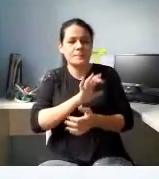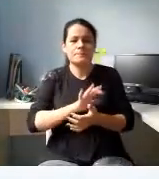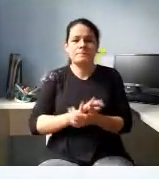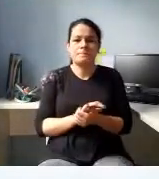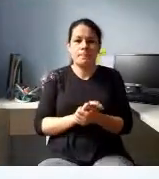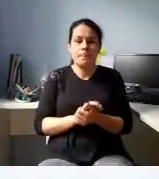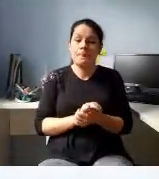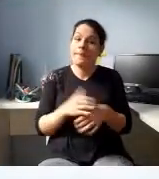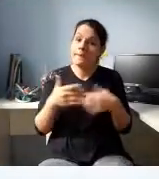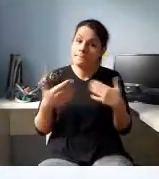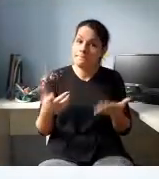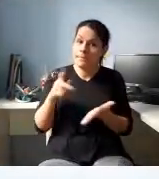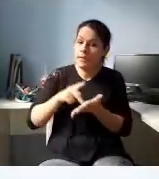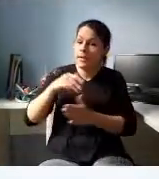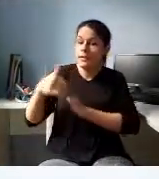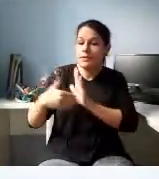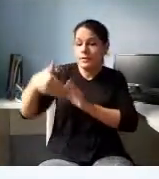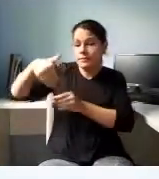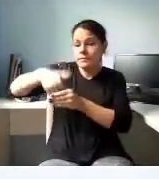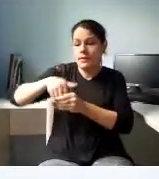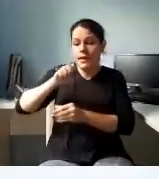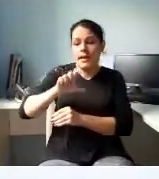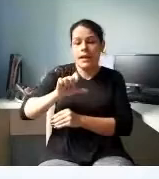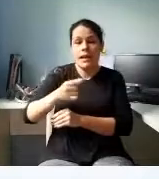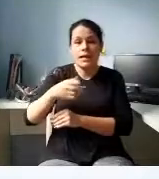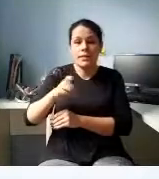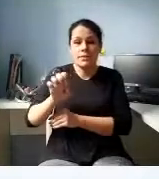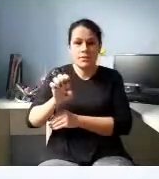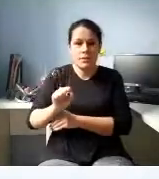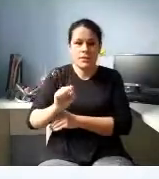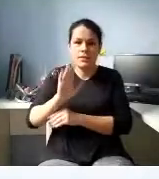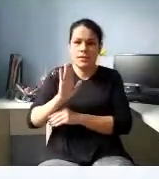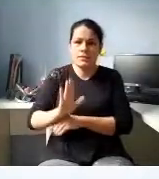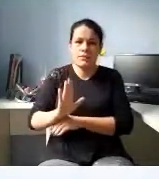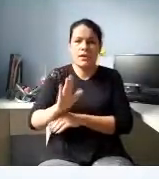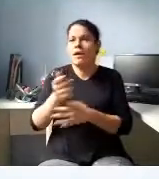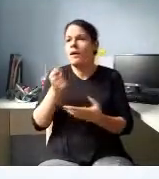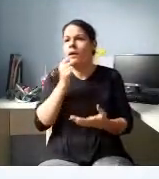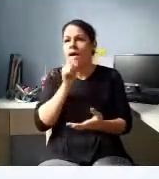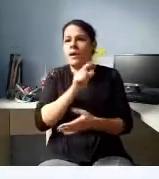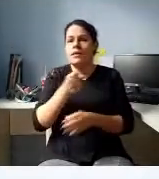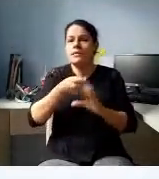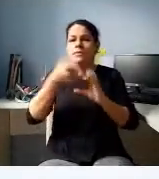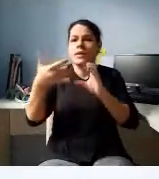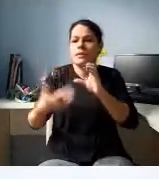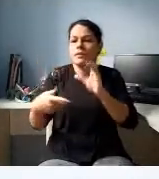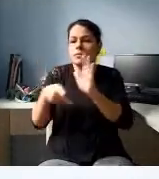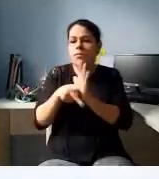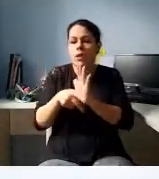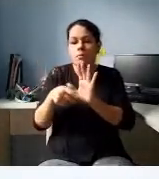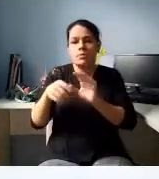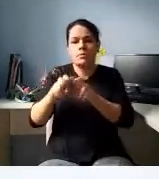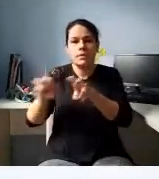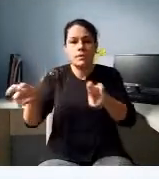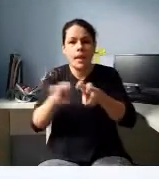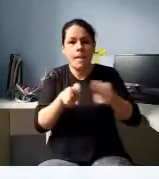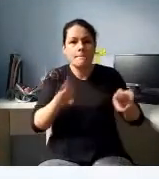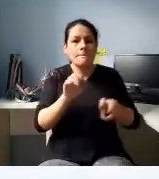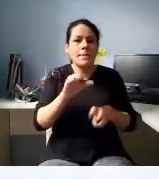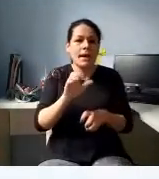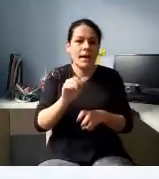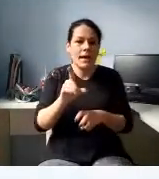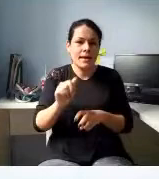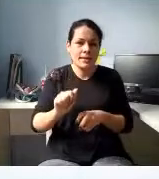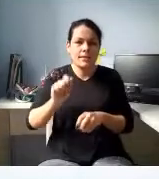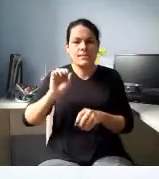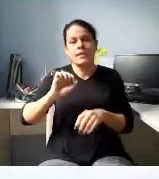Na verdade, essas eleições, elas já de algum tempo, as eleições elas não se caracterizam mais pelas bancadas, né, pelos partidos efetivamente, e sim pelo voto